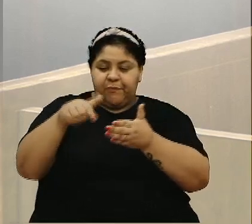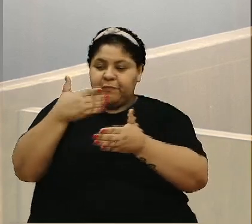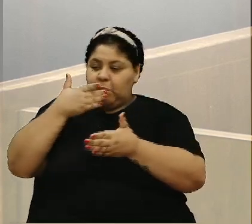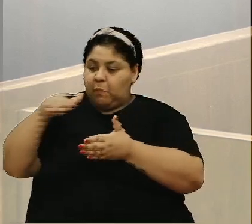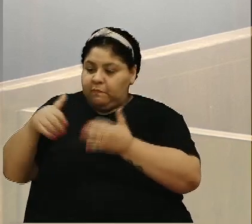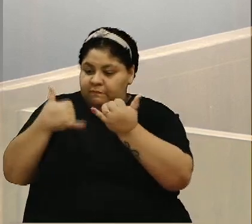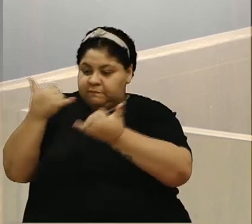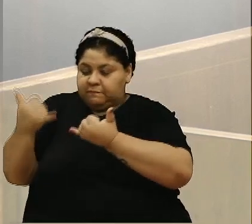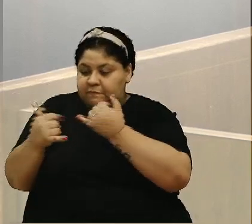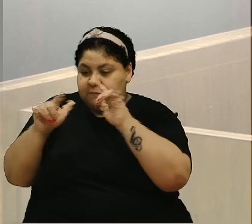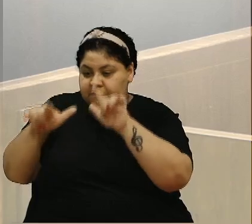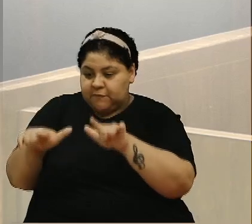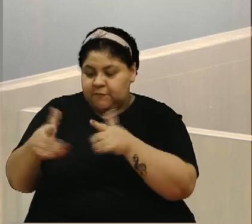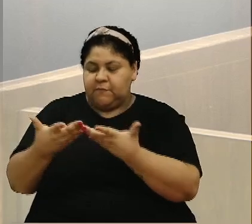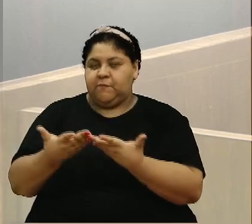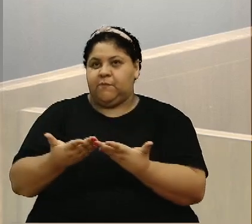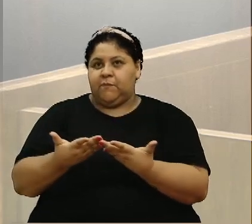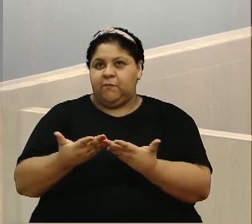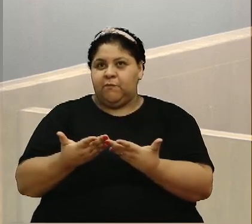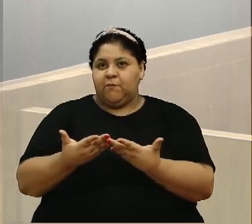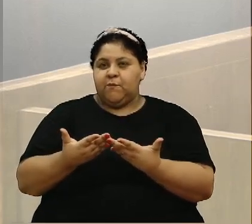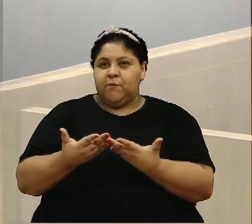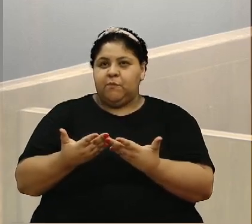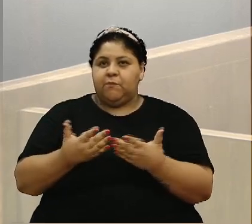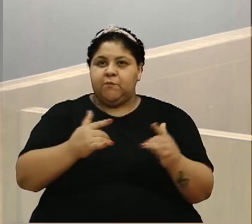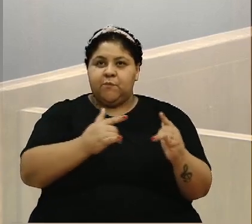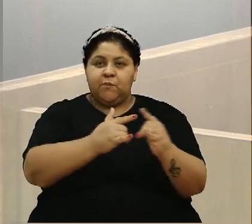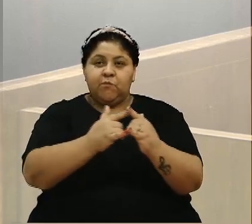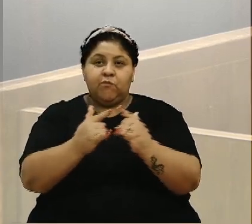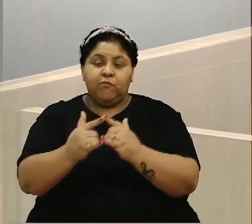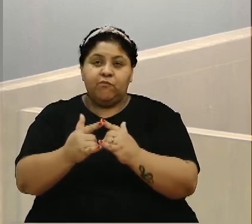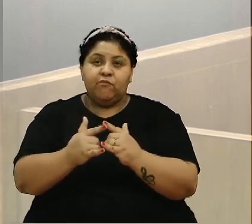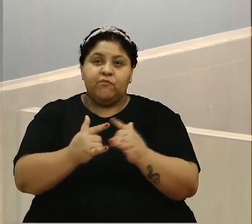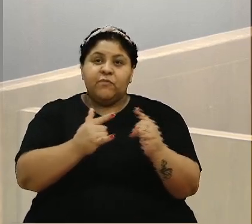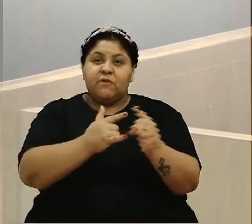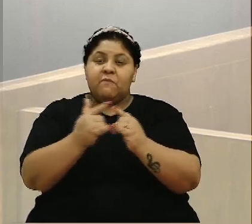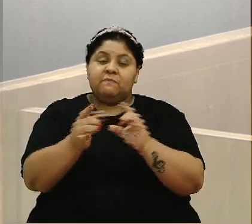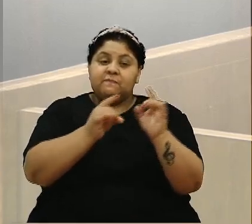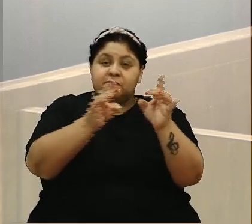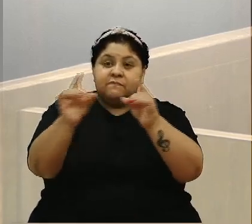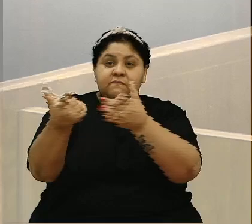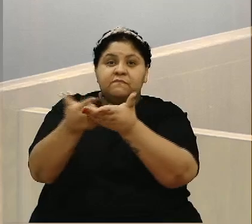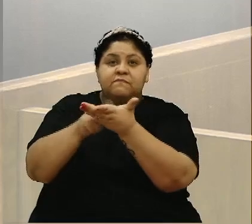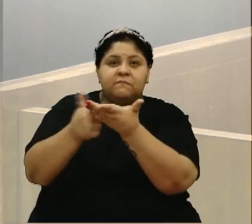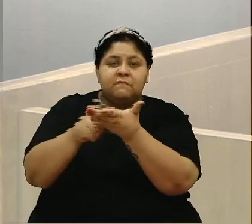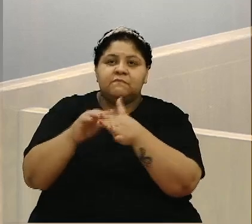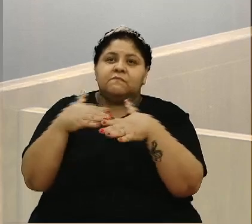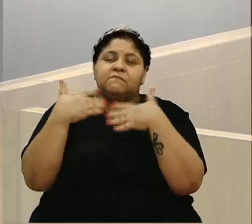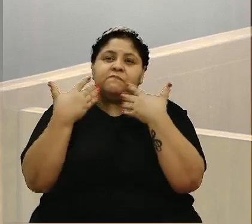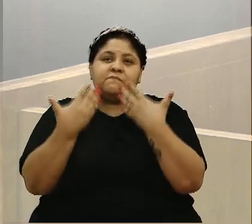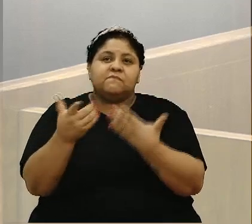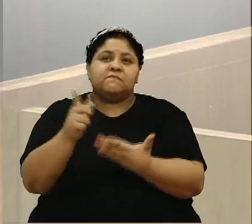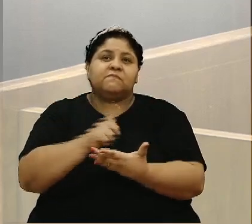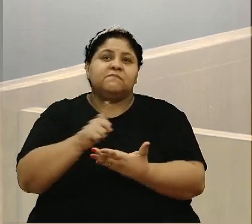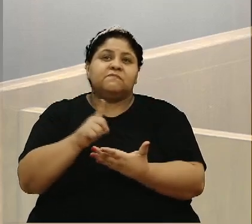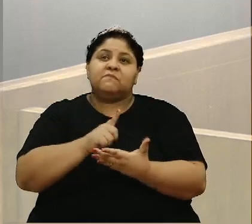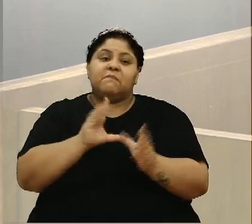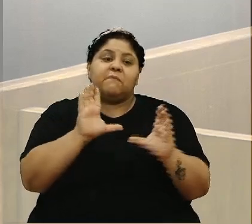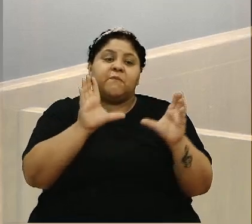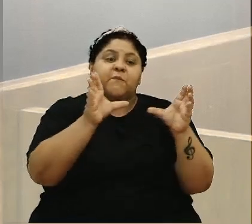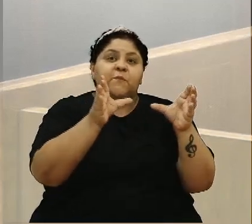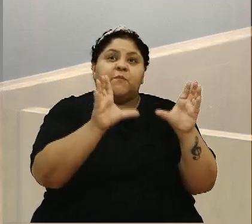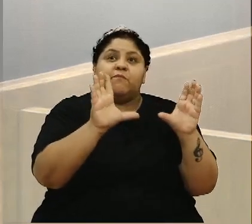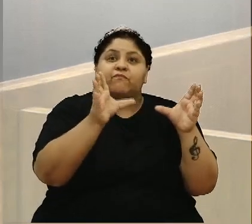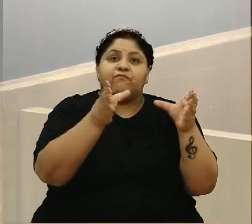vive este instituto da venda dos seus livros. Então, é um instituto que não tem lucros, não